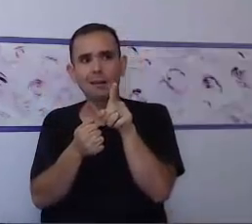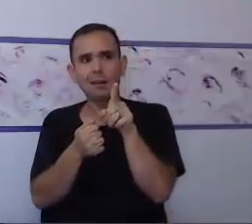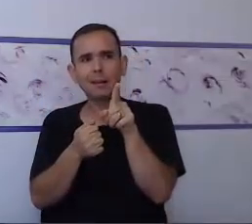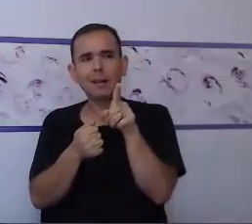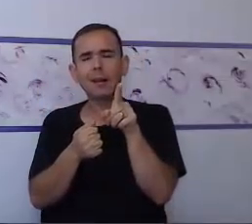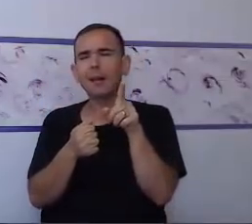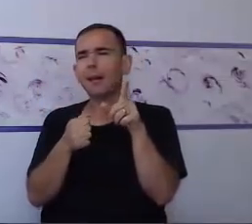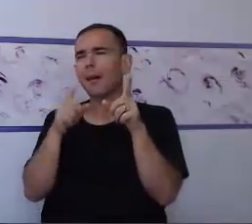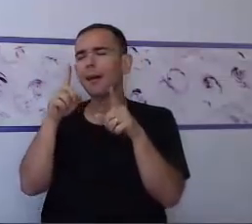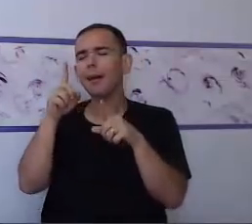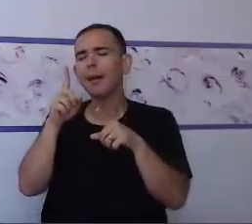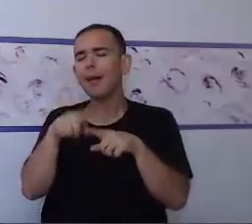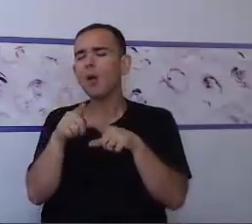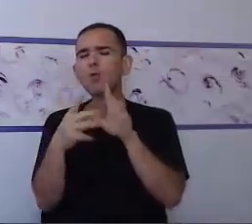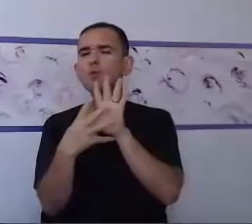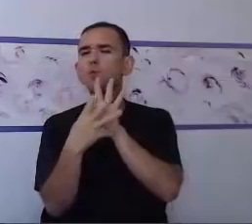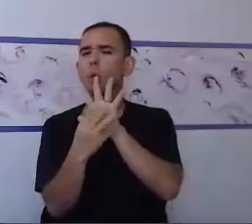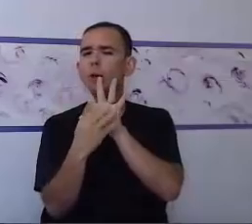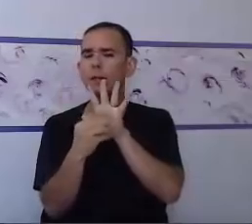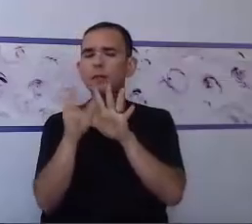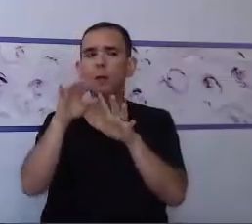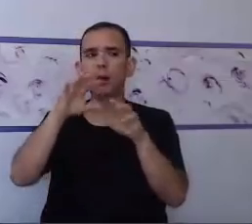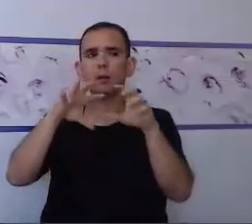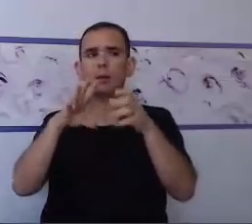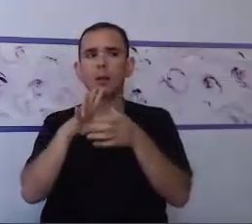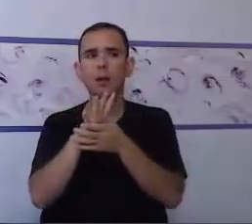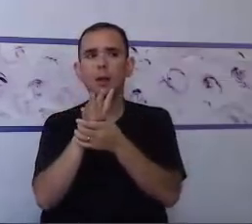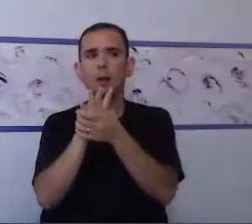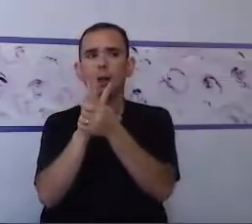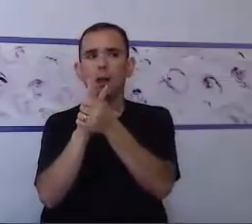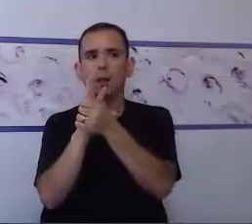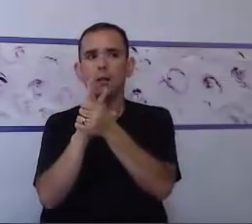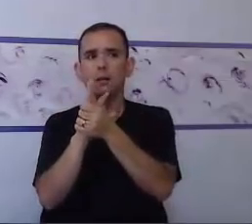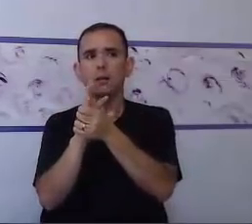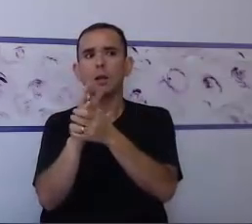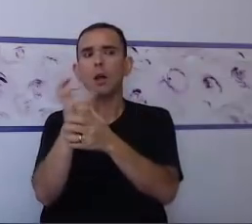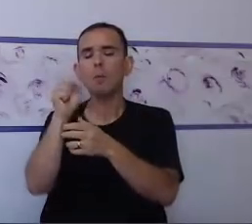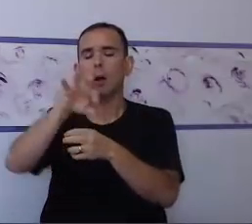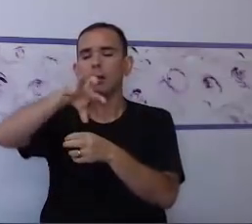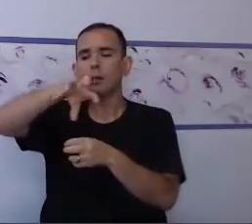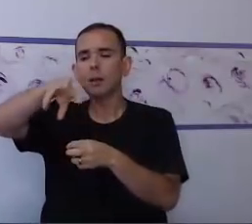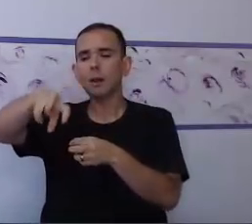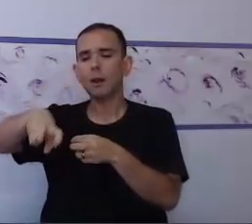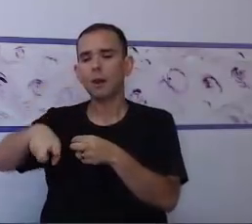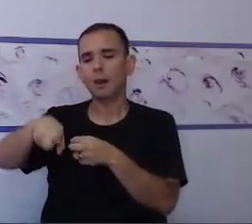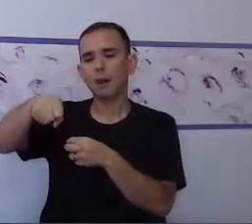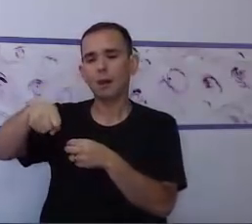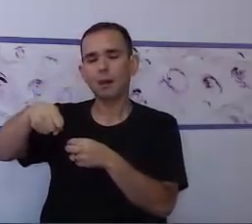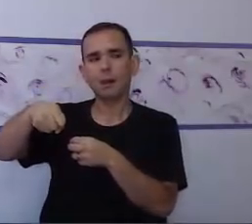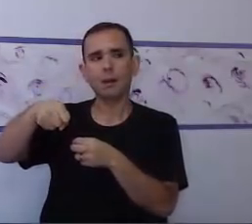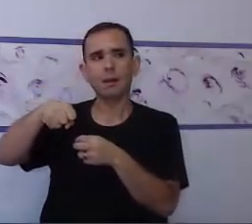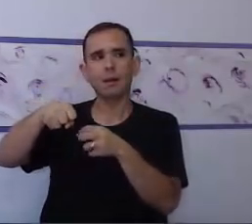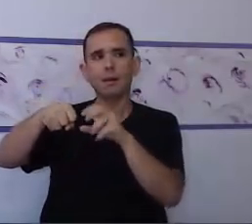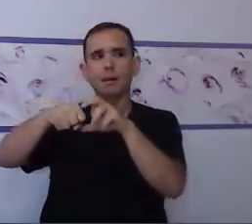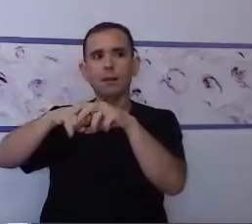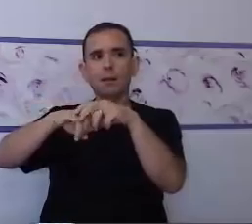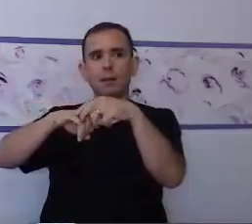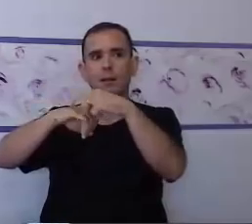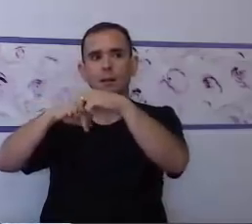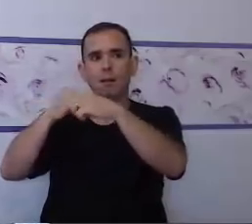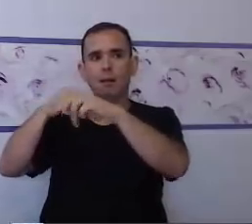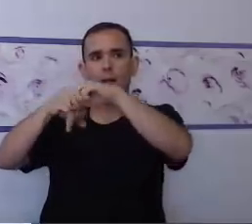essa é um molde que você vai moldar na mão da criança, da forma com que ela consegue segurar, você vai moldar na